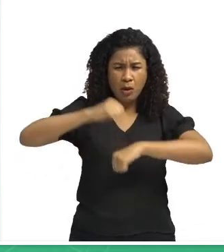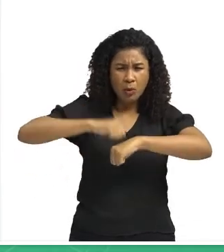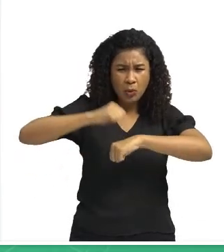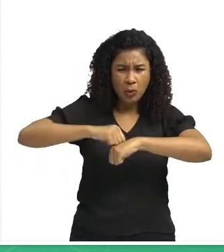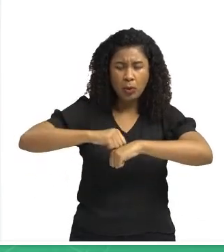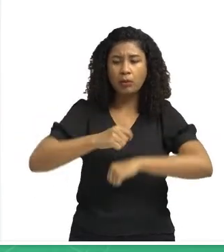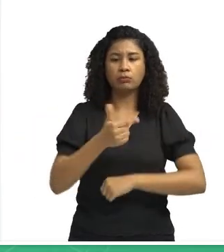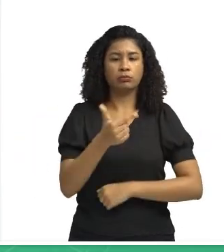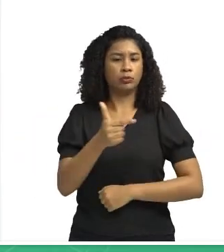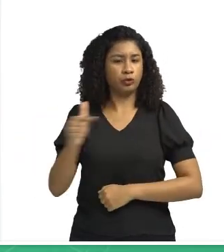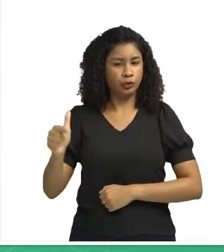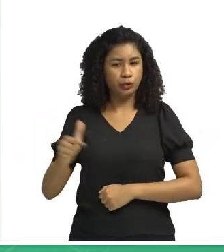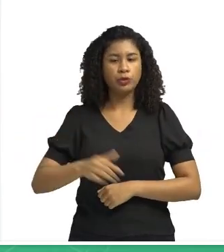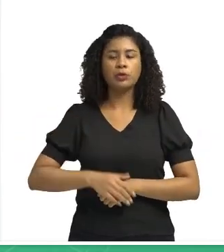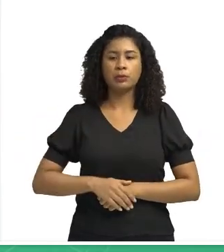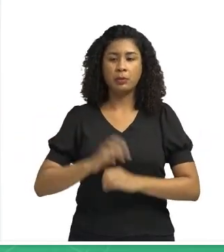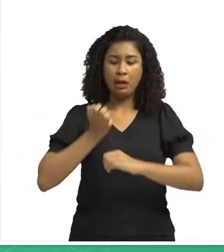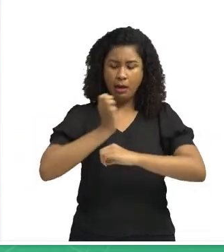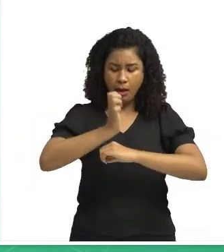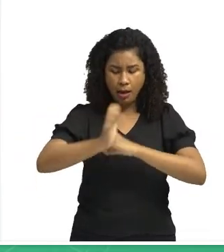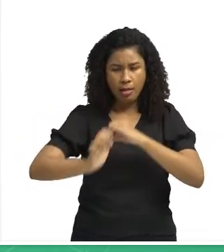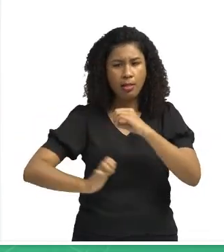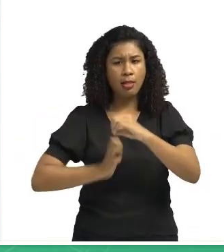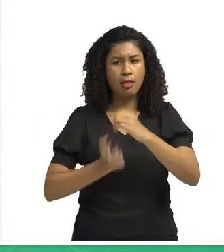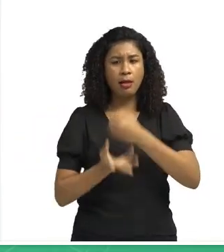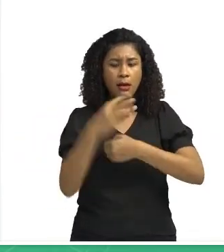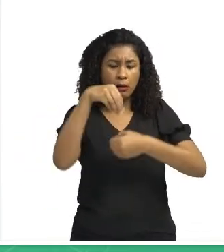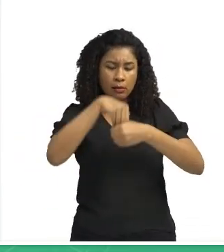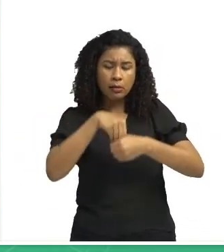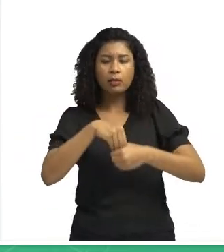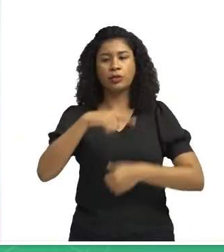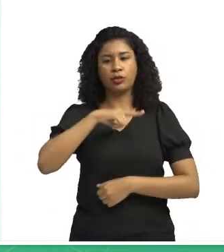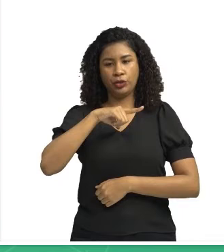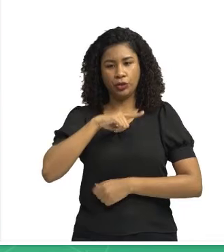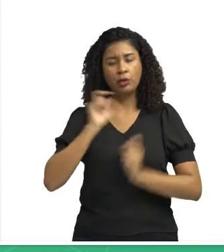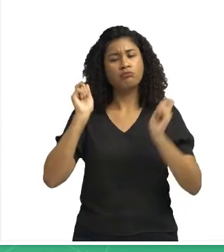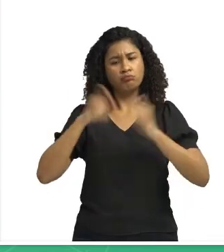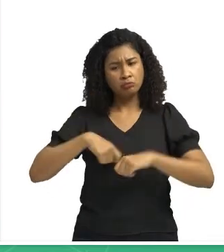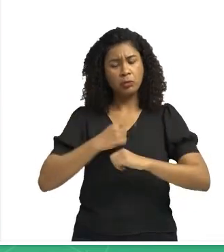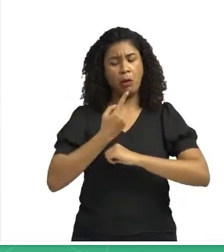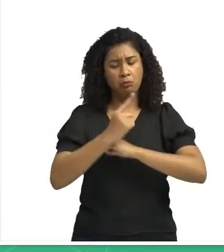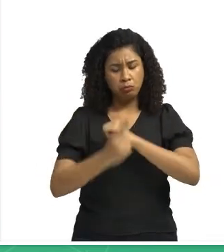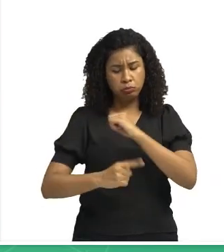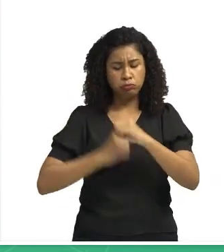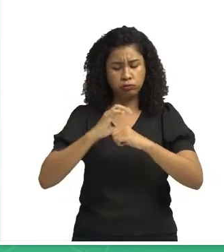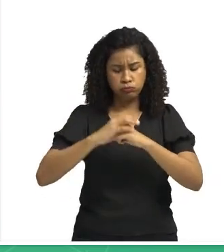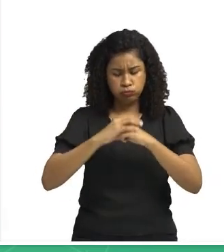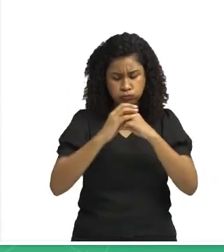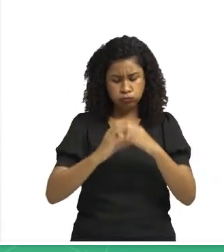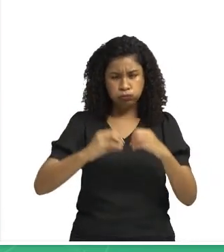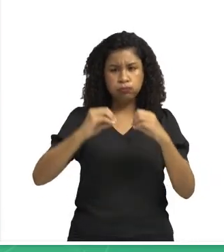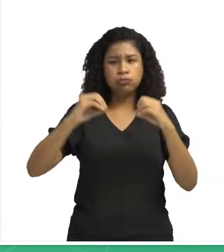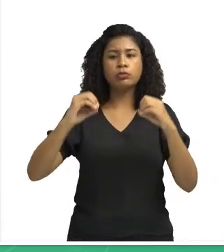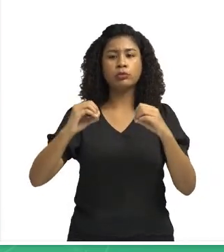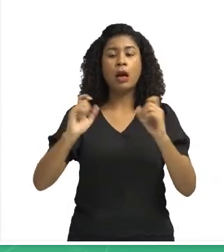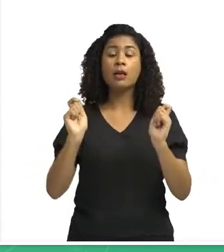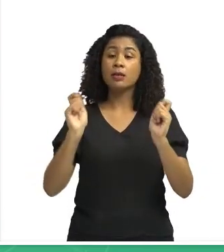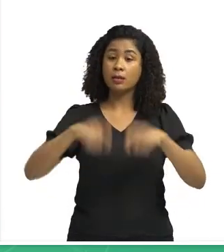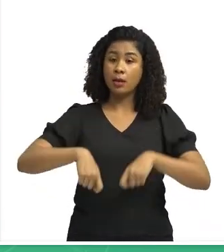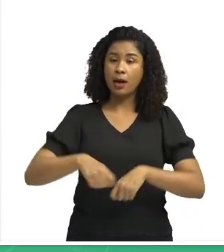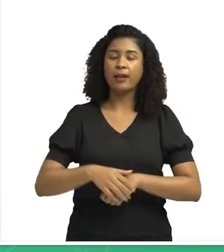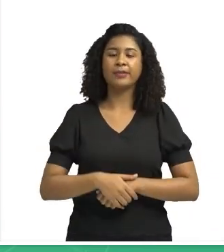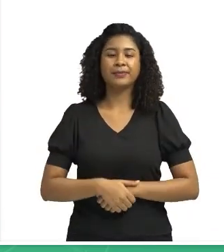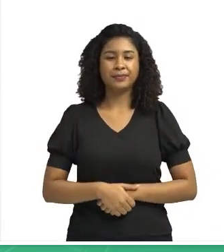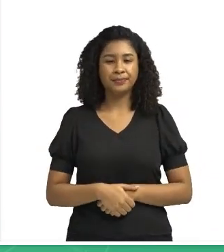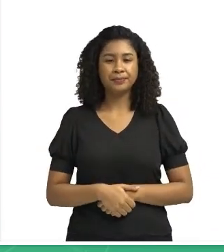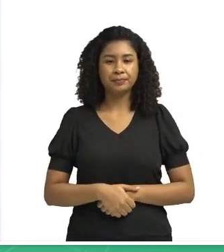elétrons e o átomo era divisível, tá? E o modelo era o pudim de passas. O